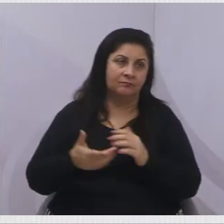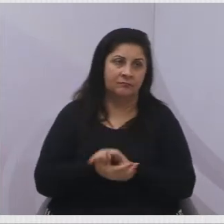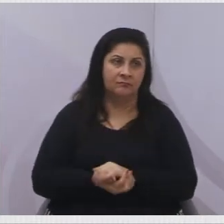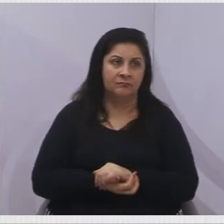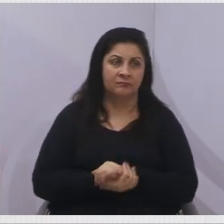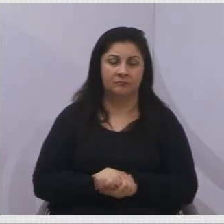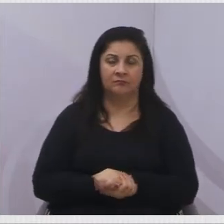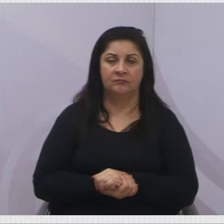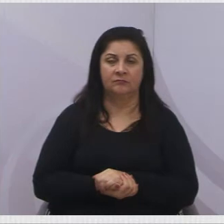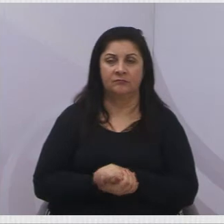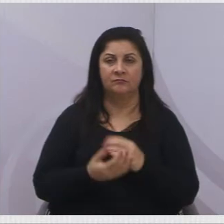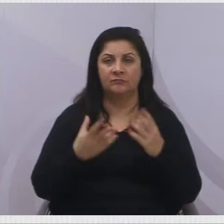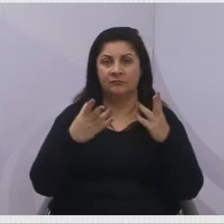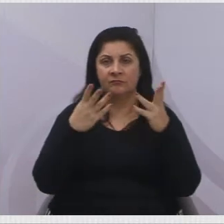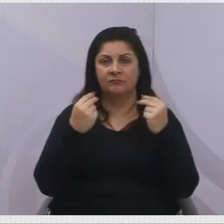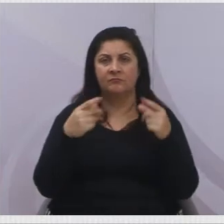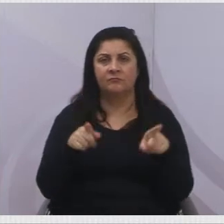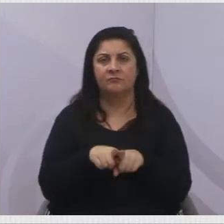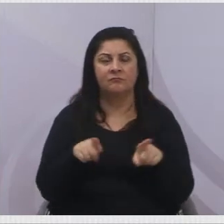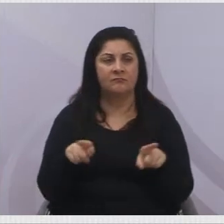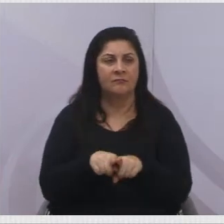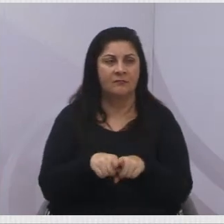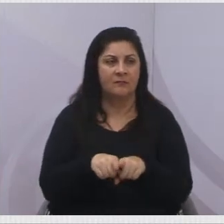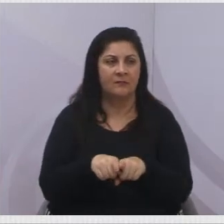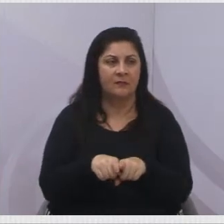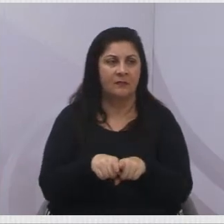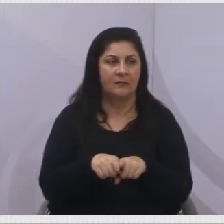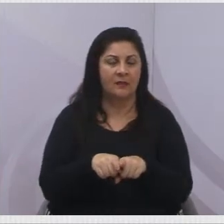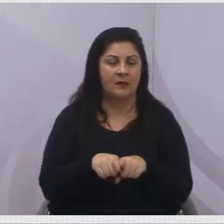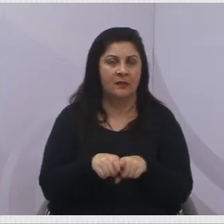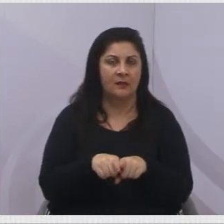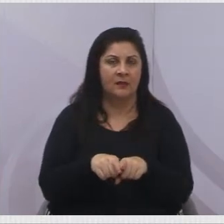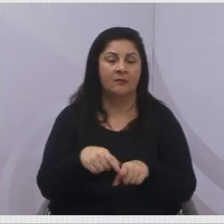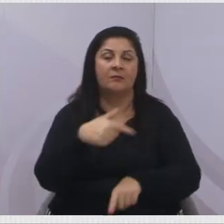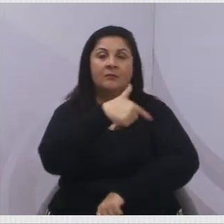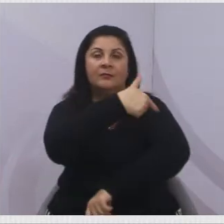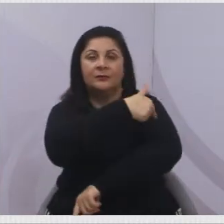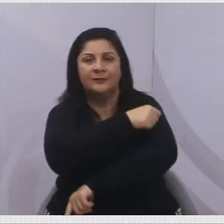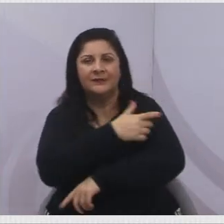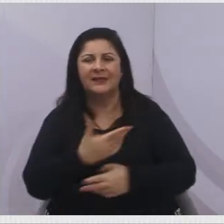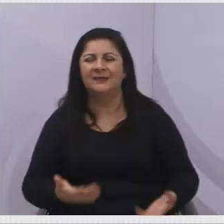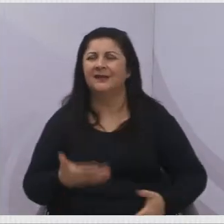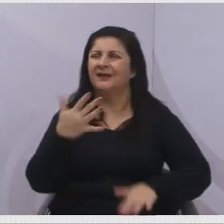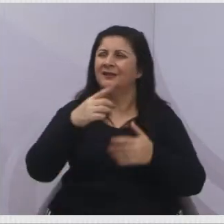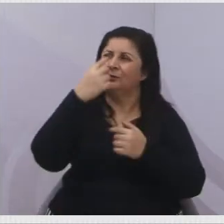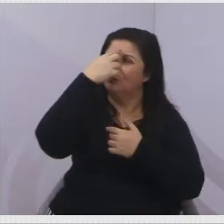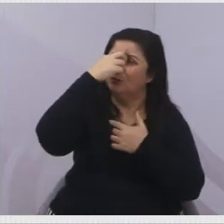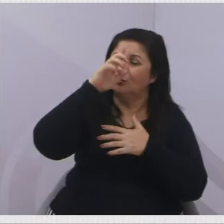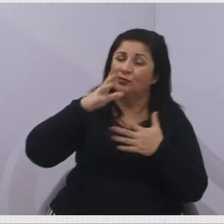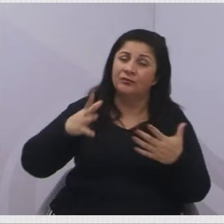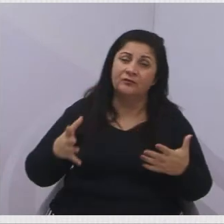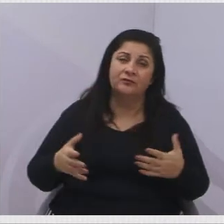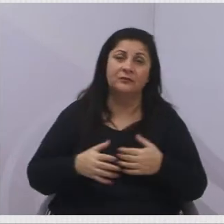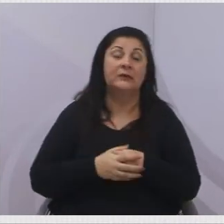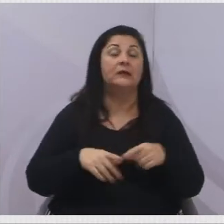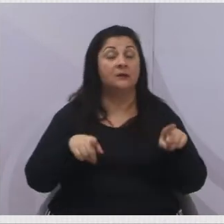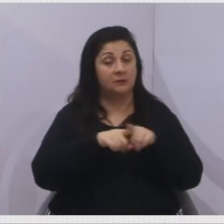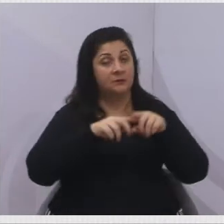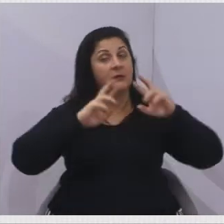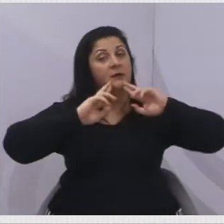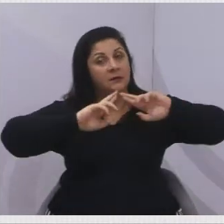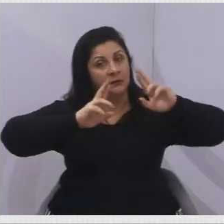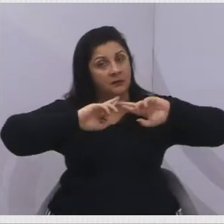muitas demandas também relacionadas à própria campanha de vacinação, dúvidas, né? E reclamações